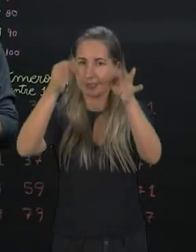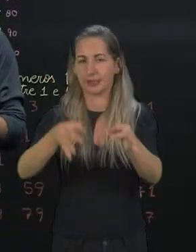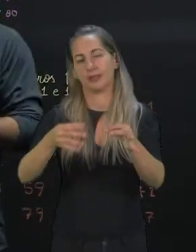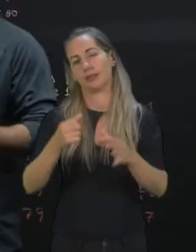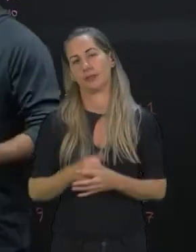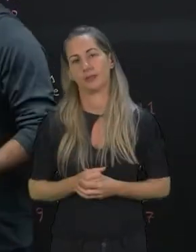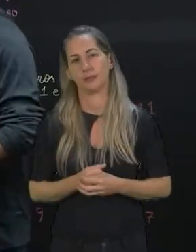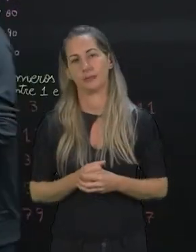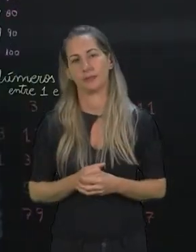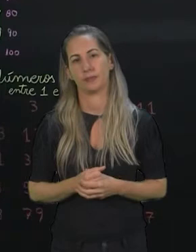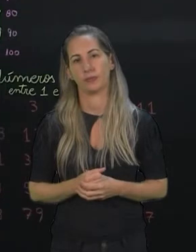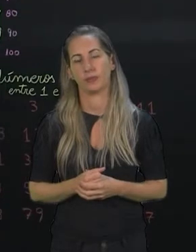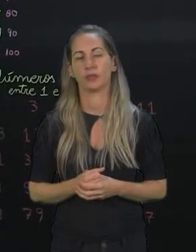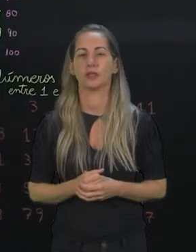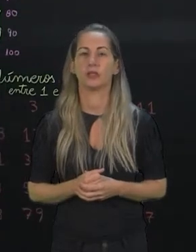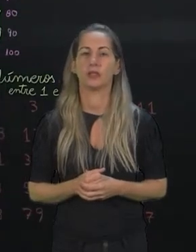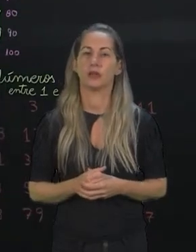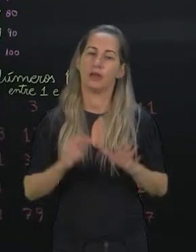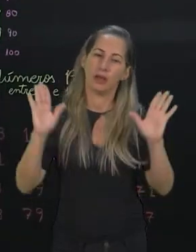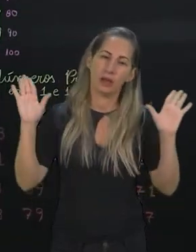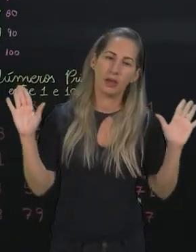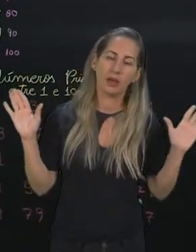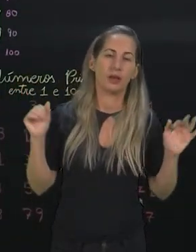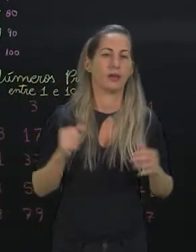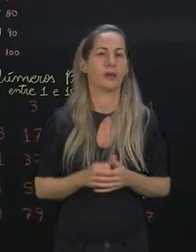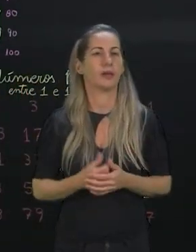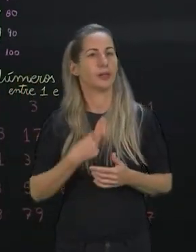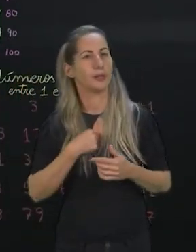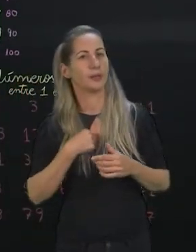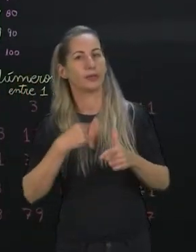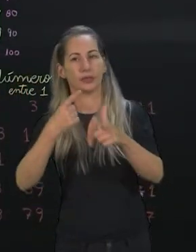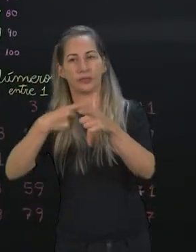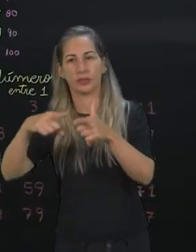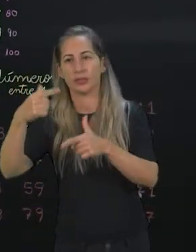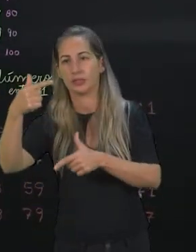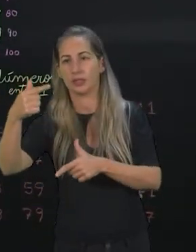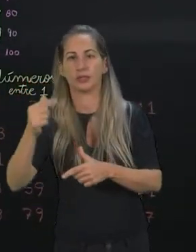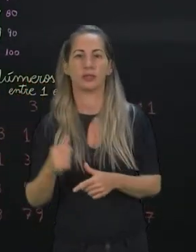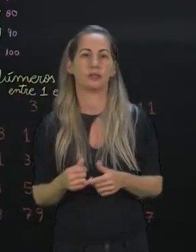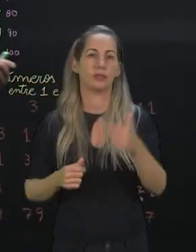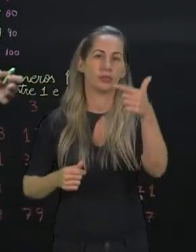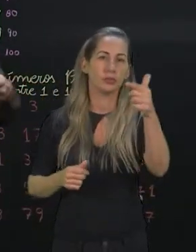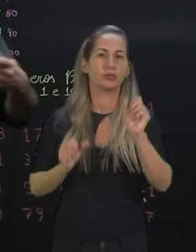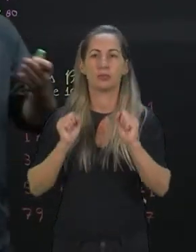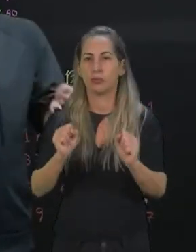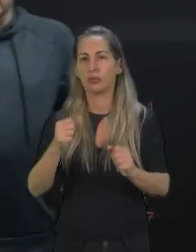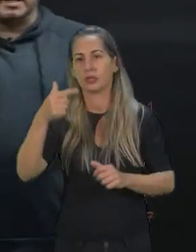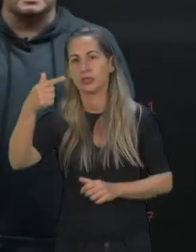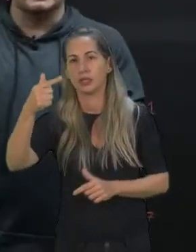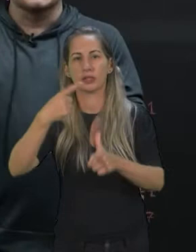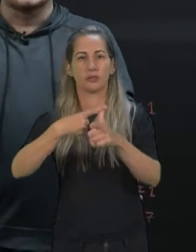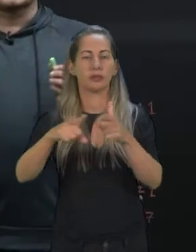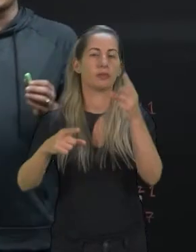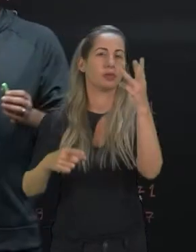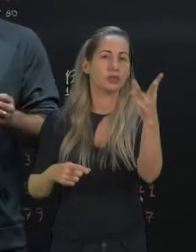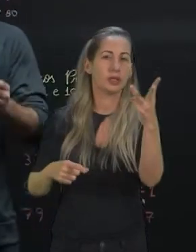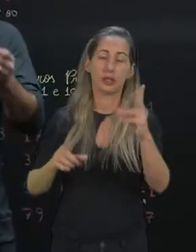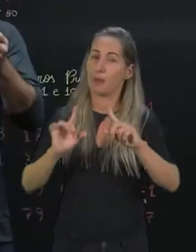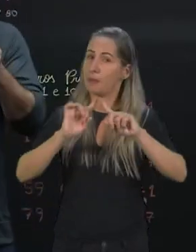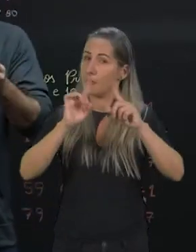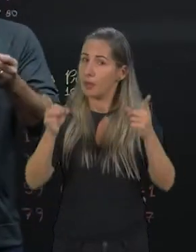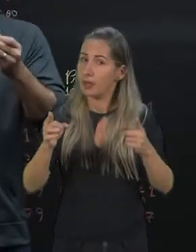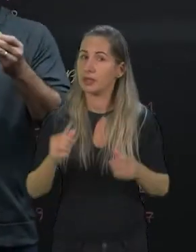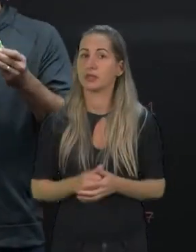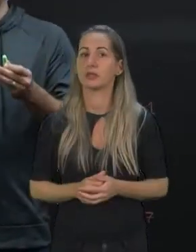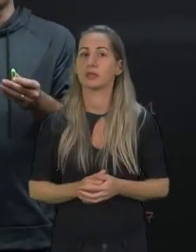exata. Então, quer dizer, é óbvio que de repente eu posso dividir 7 por 2, posso dividir 7 por 3, só que